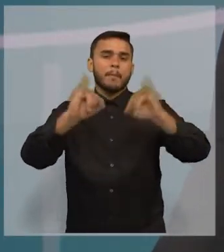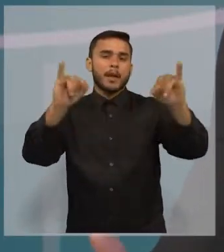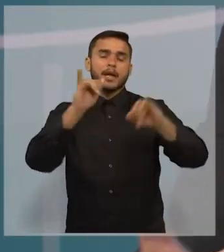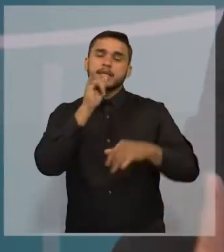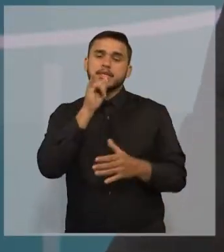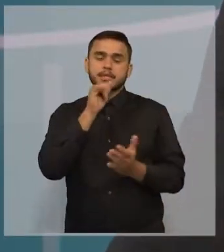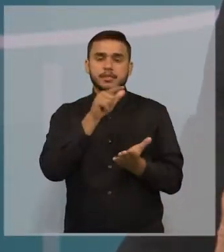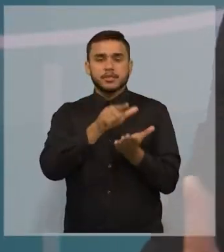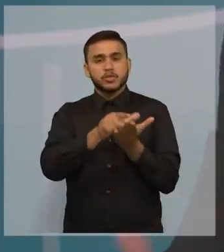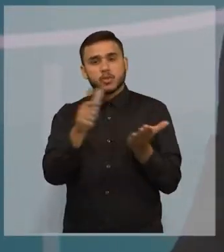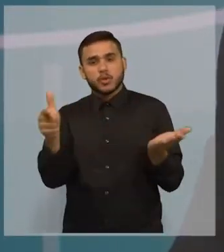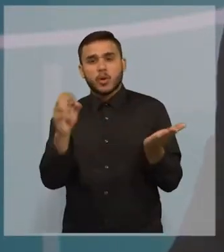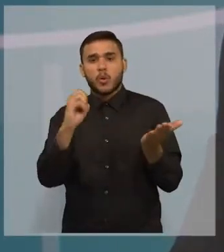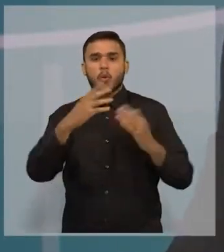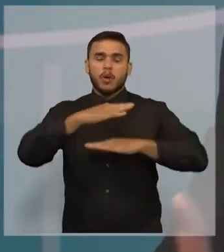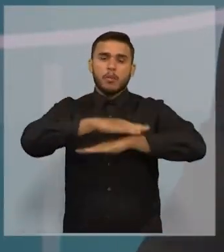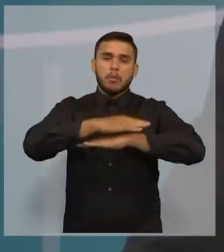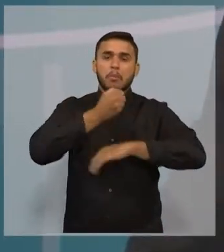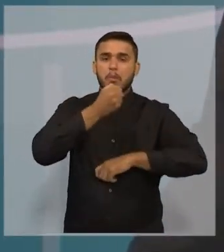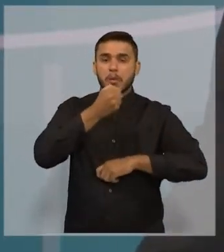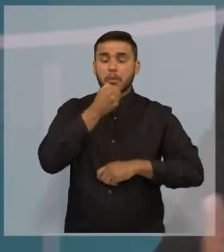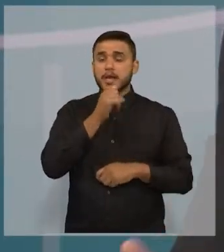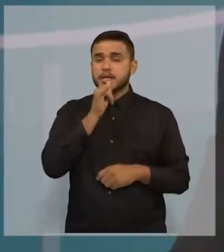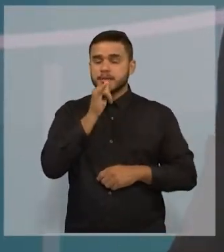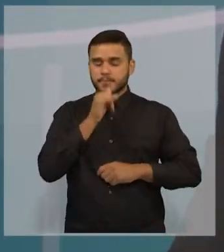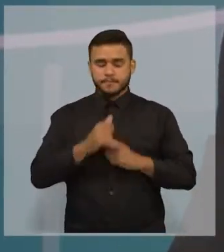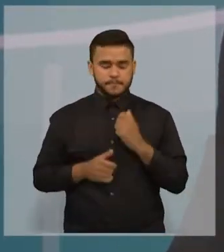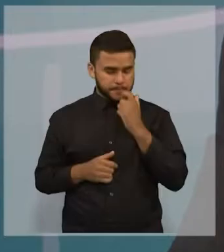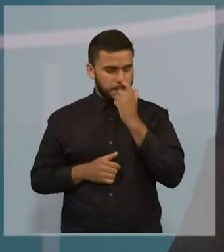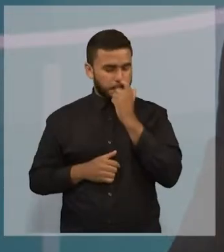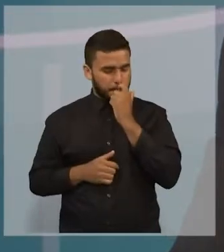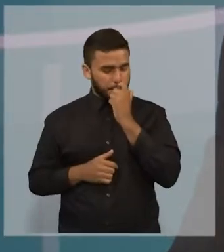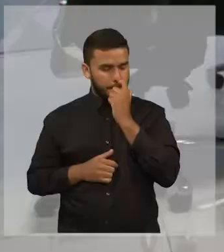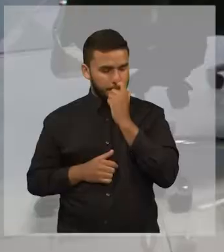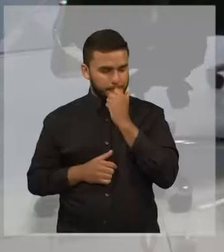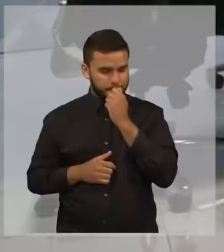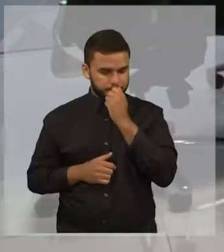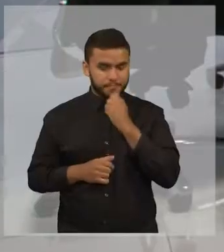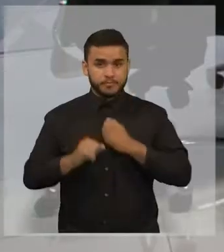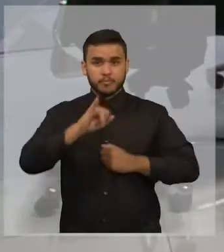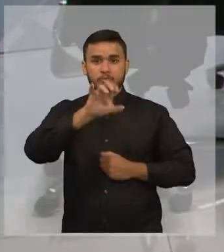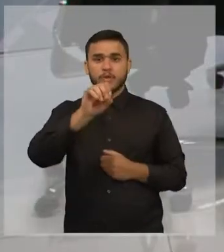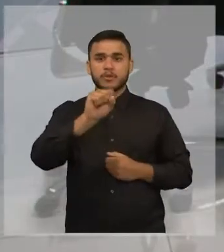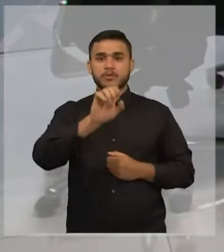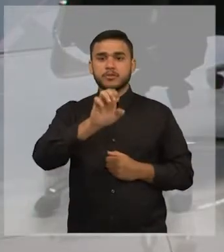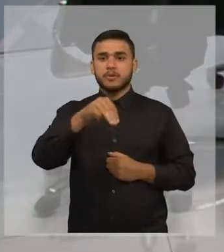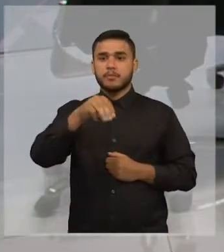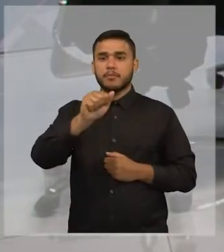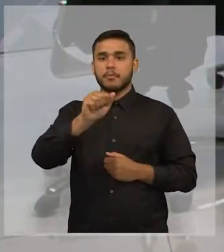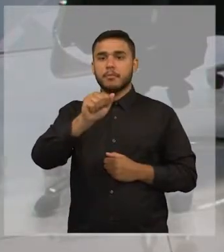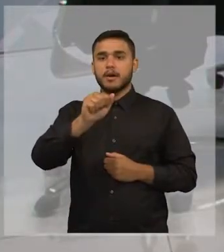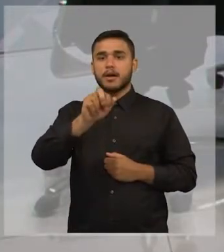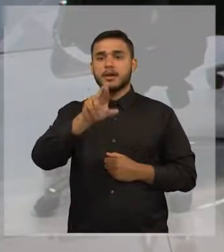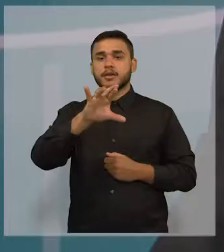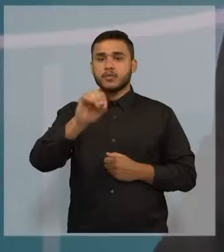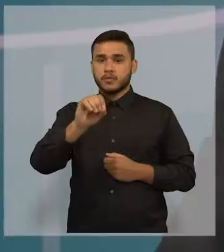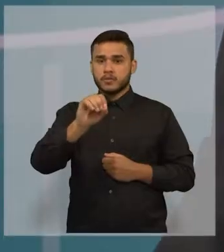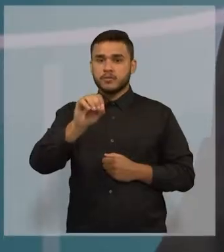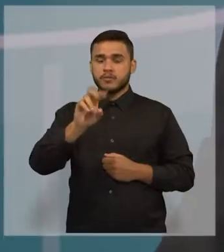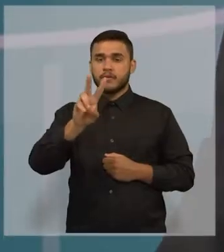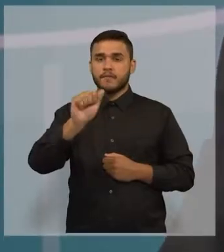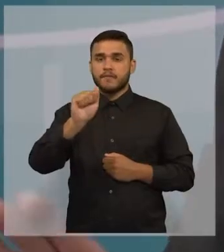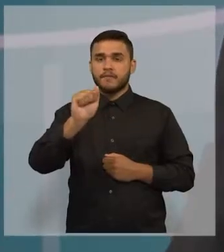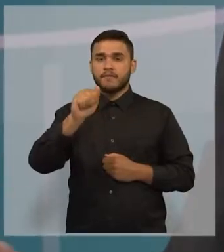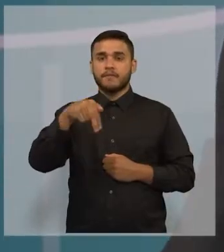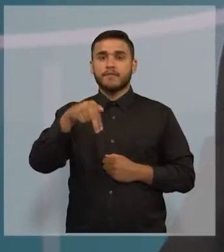coisa, ele já demonstra que está apoiando ou está desapoiando determinada tese. Lembrar um fato interessante. José Mauro de